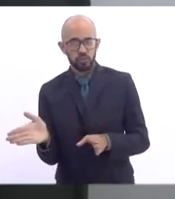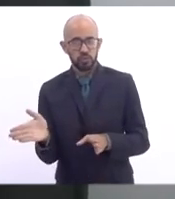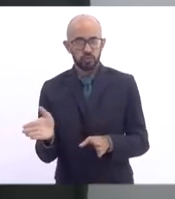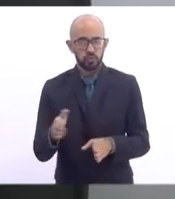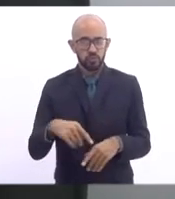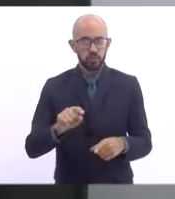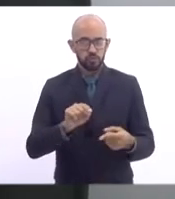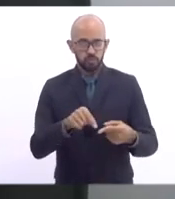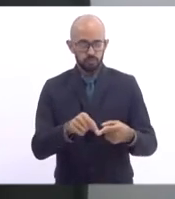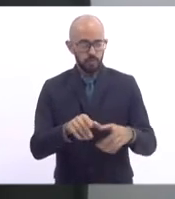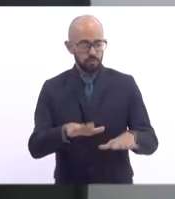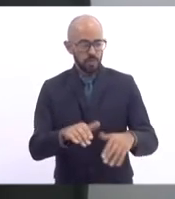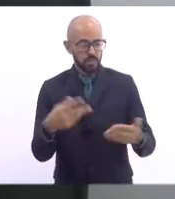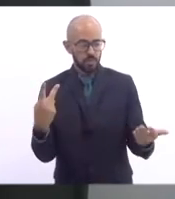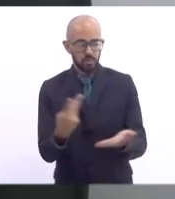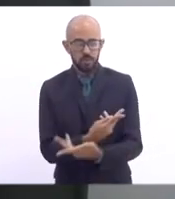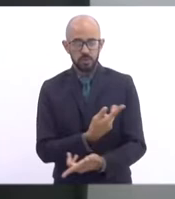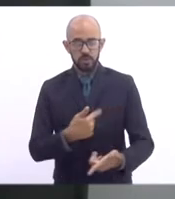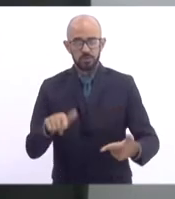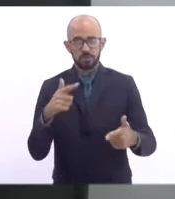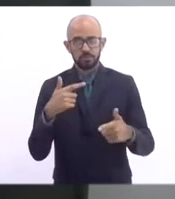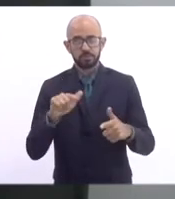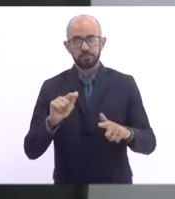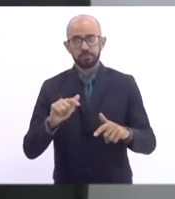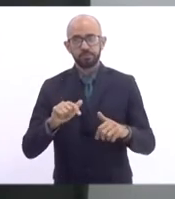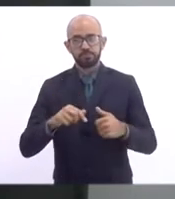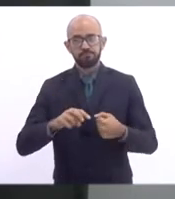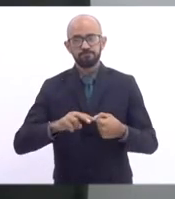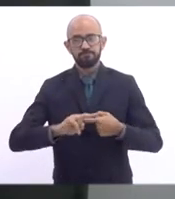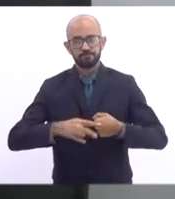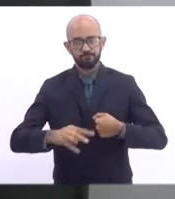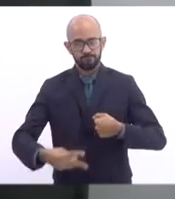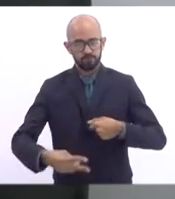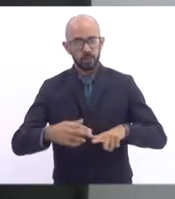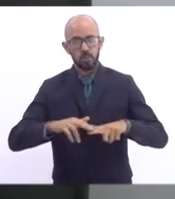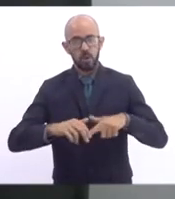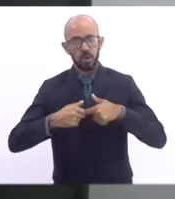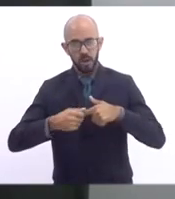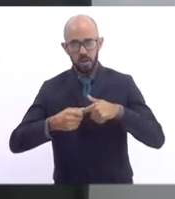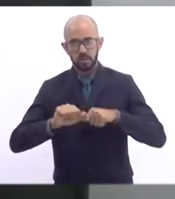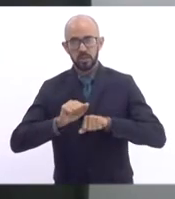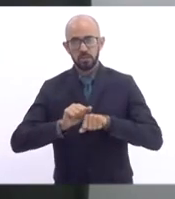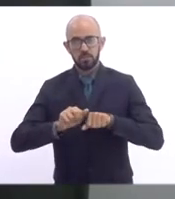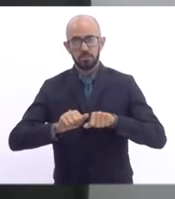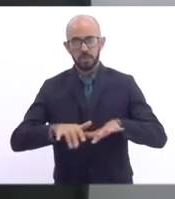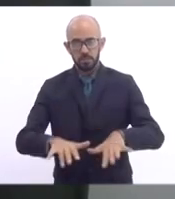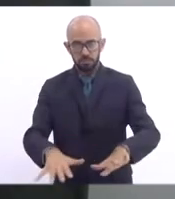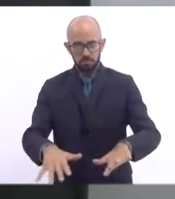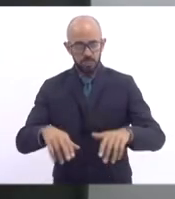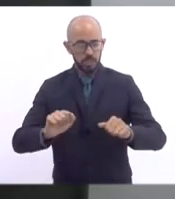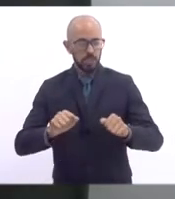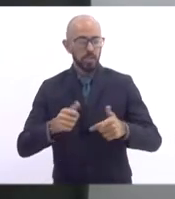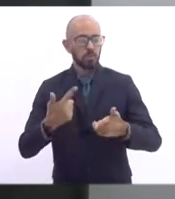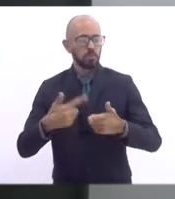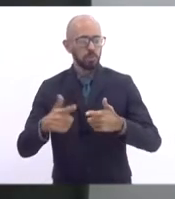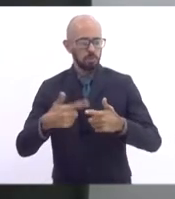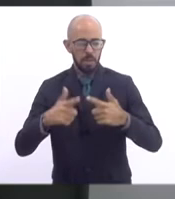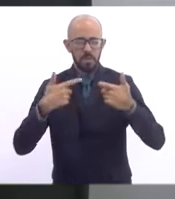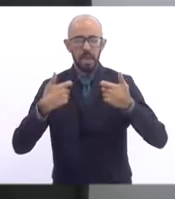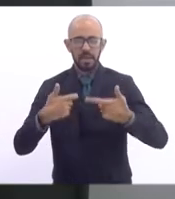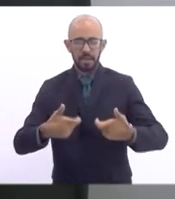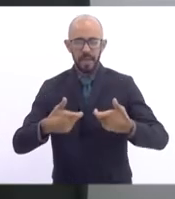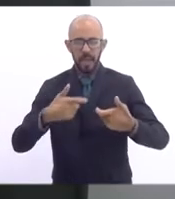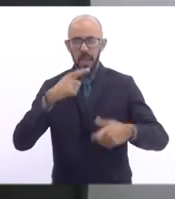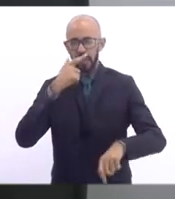aconteceram fenômenos extraordinários né que a seja por causa da pandemia a invasão da Rússia na Ucrânia a